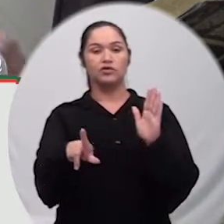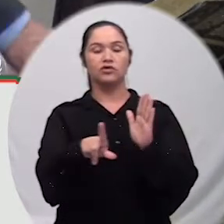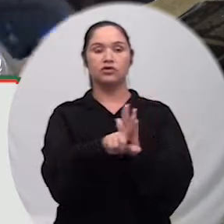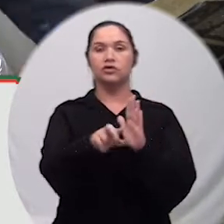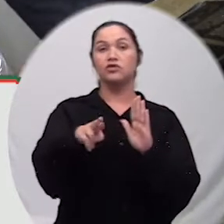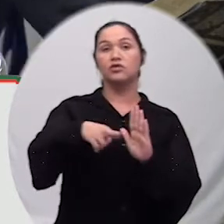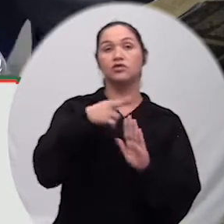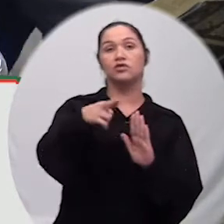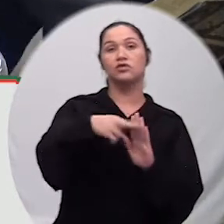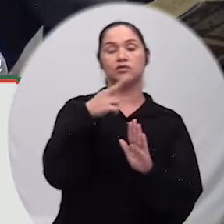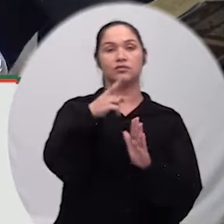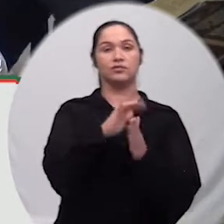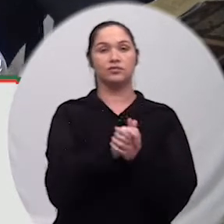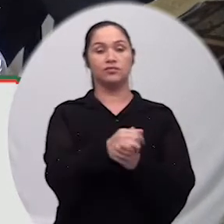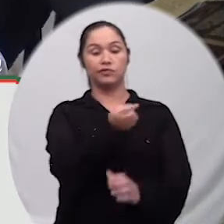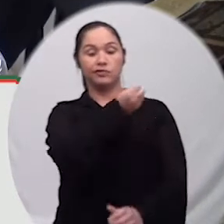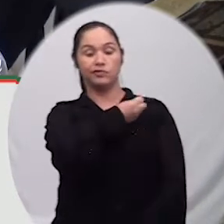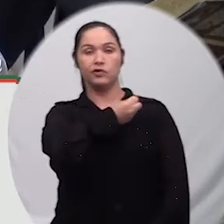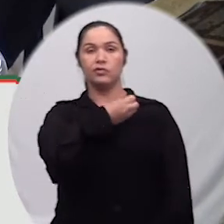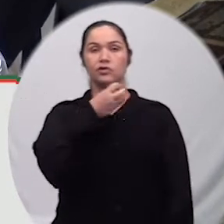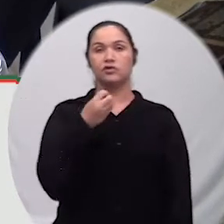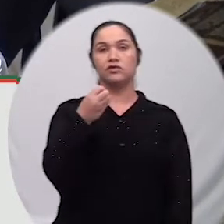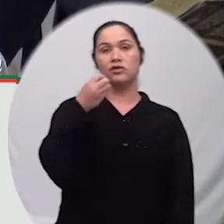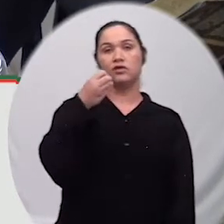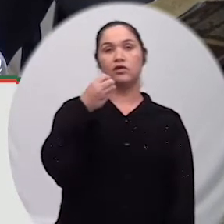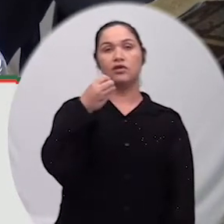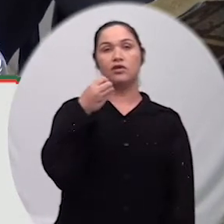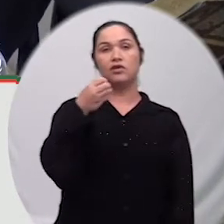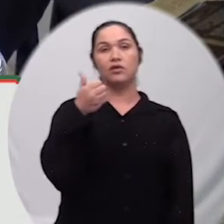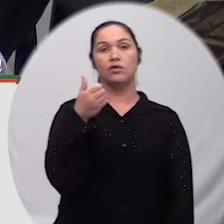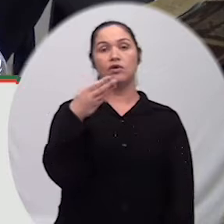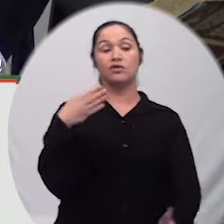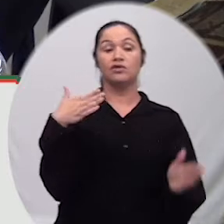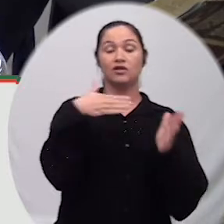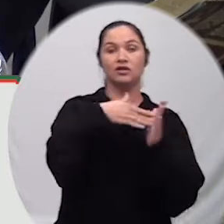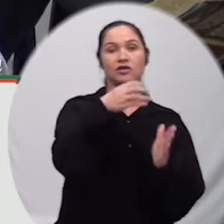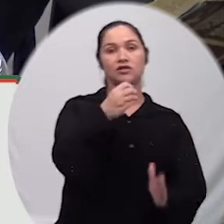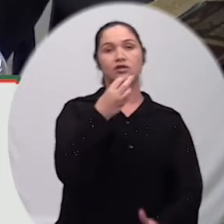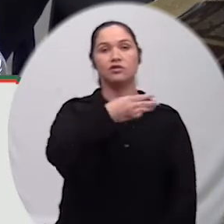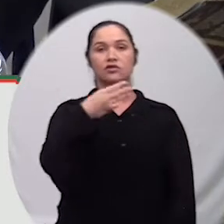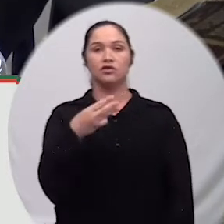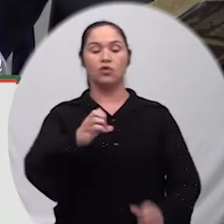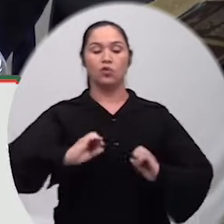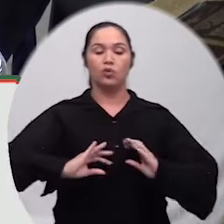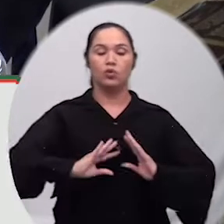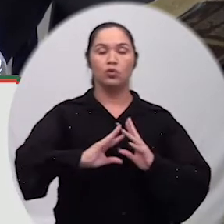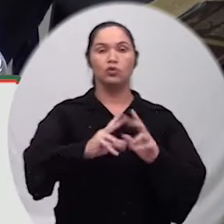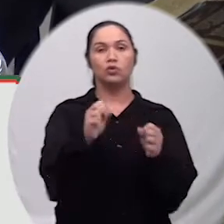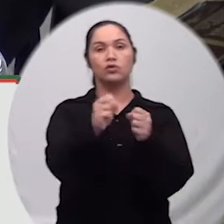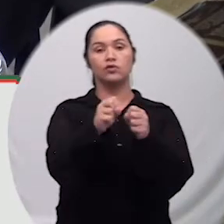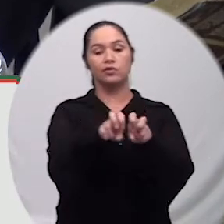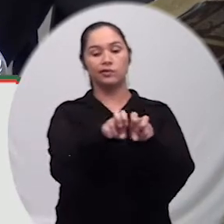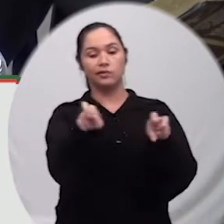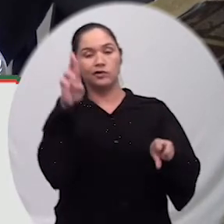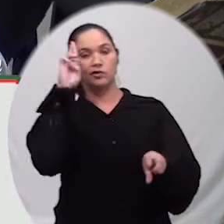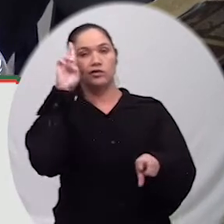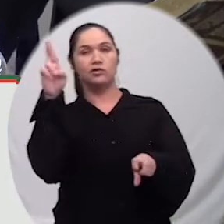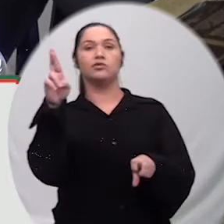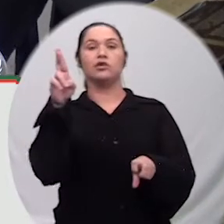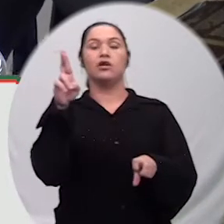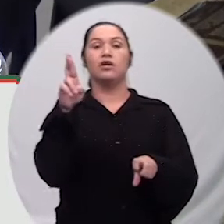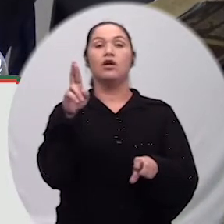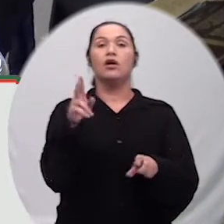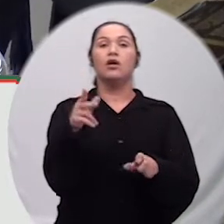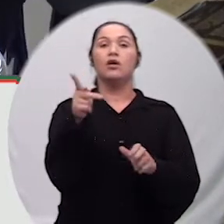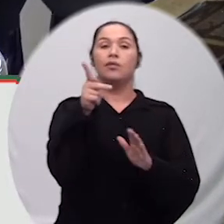resolução PRs 014 a 033/18, todas de autoria da mesa diretora.